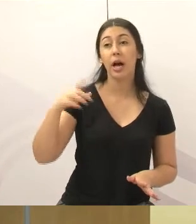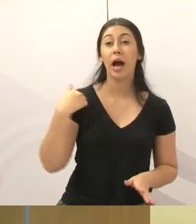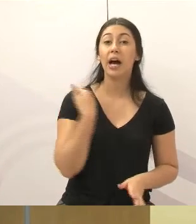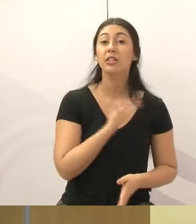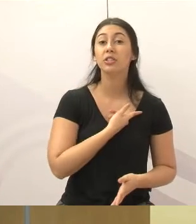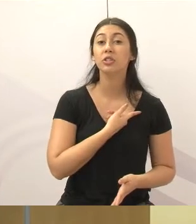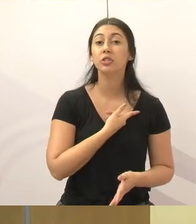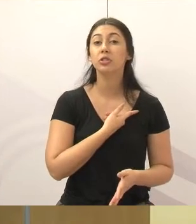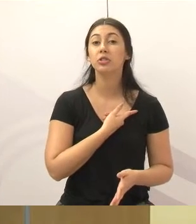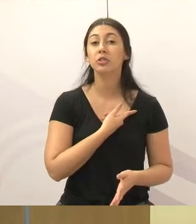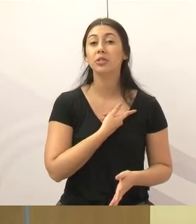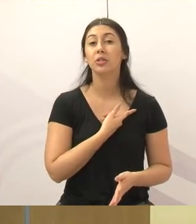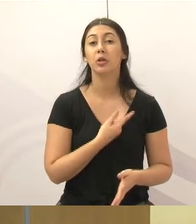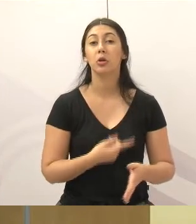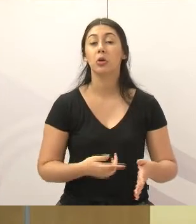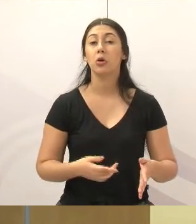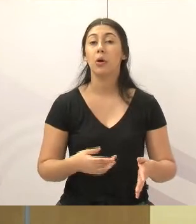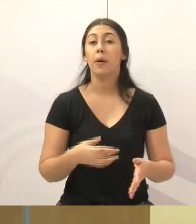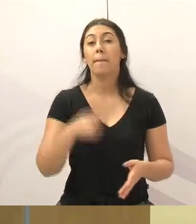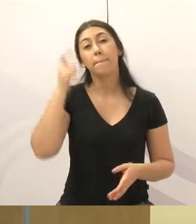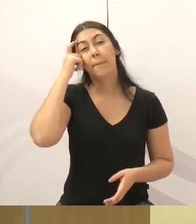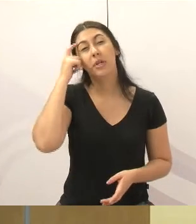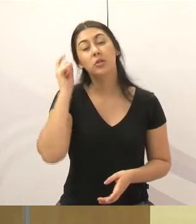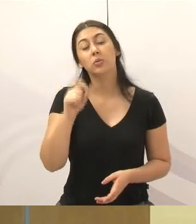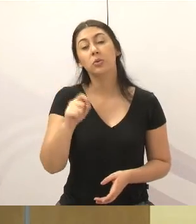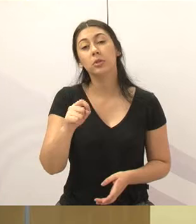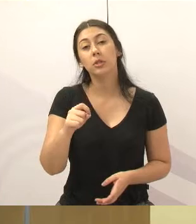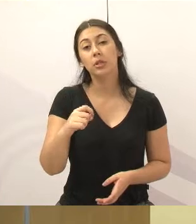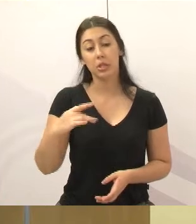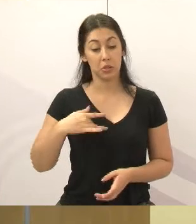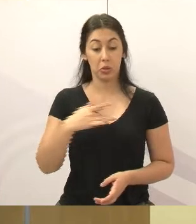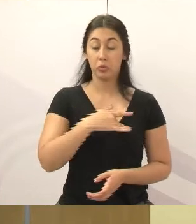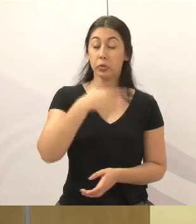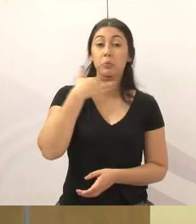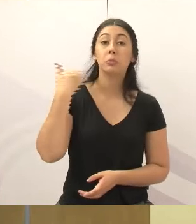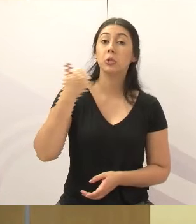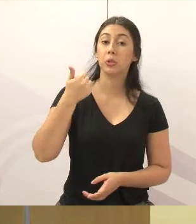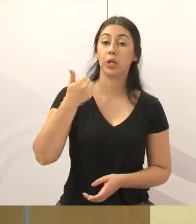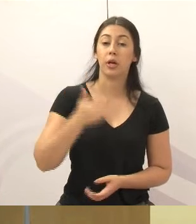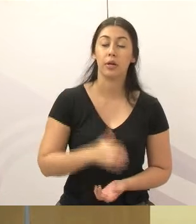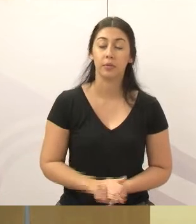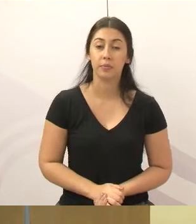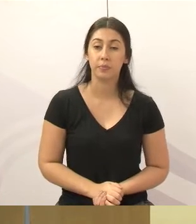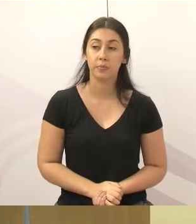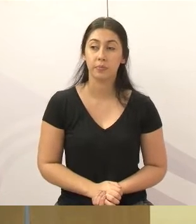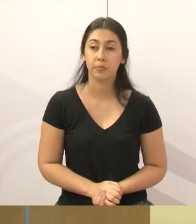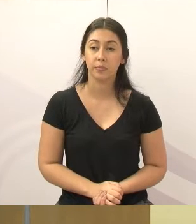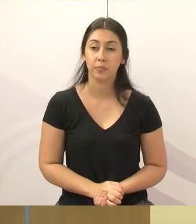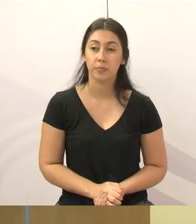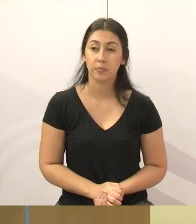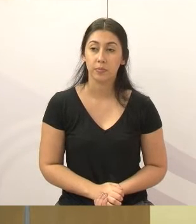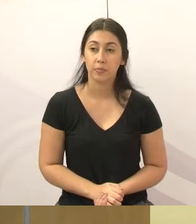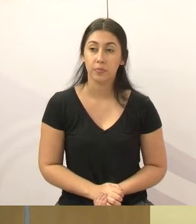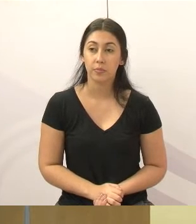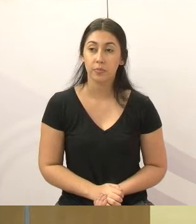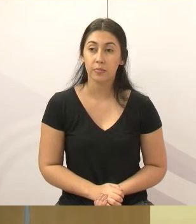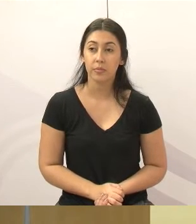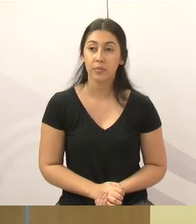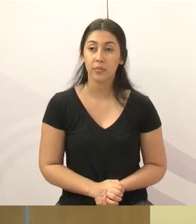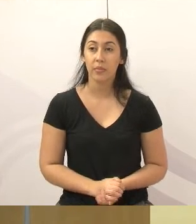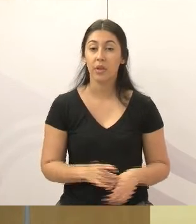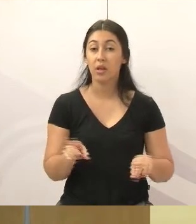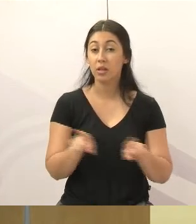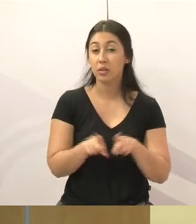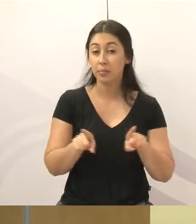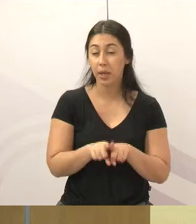em cima aqui nessa casa foi melhorias na saúde. Foi melhorias na saúde. E resgatando o